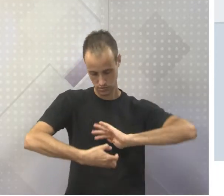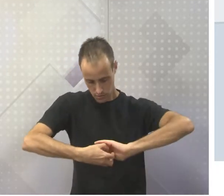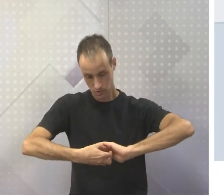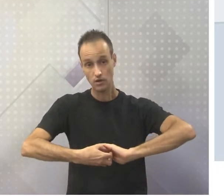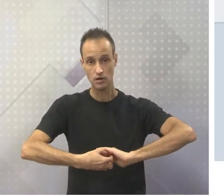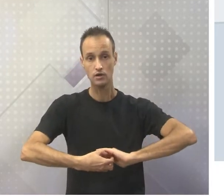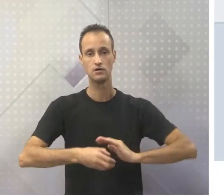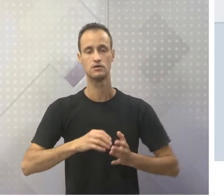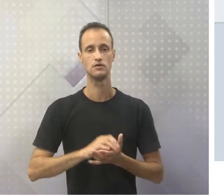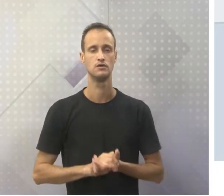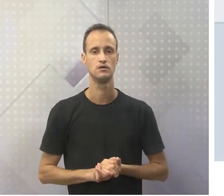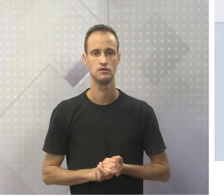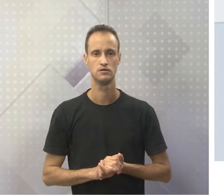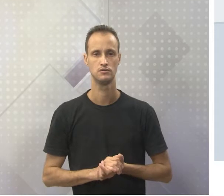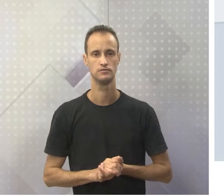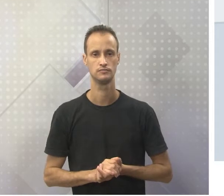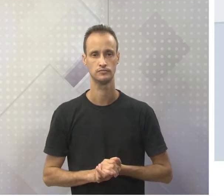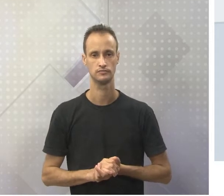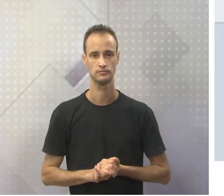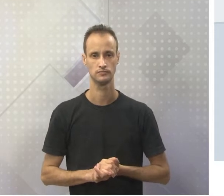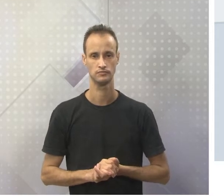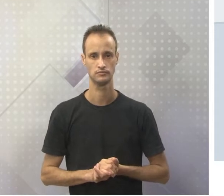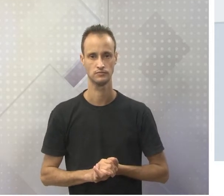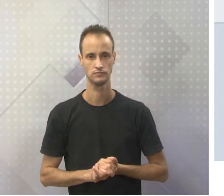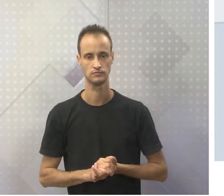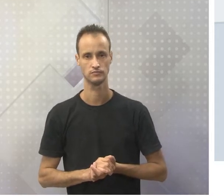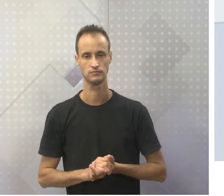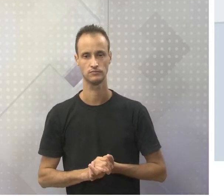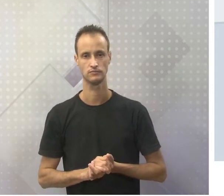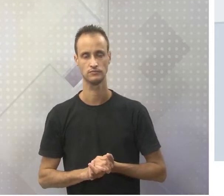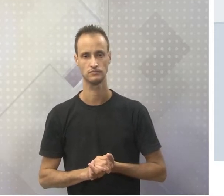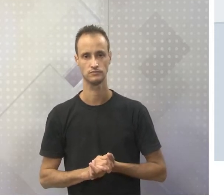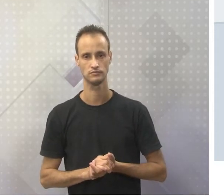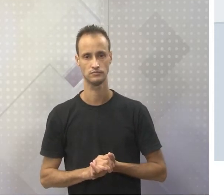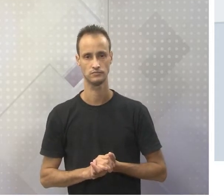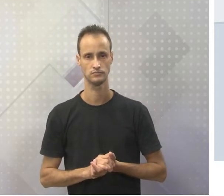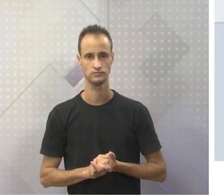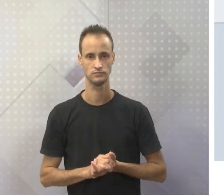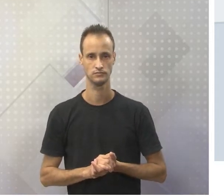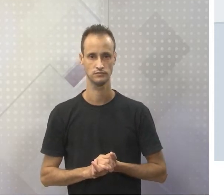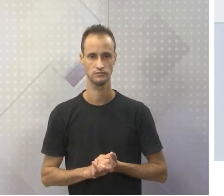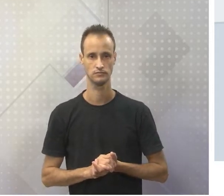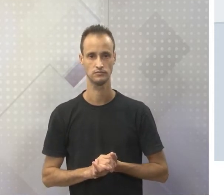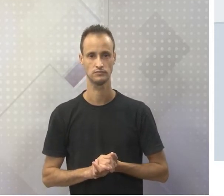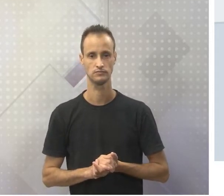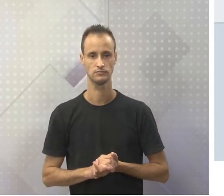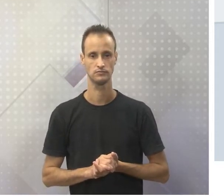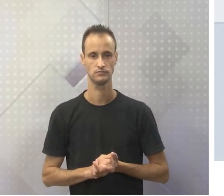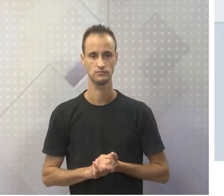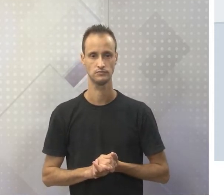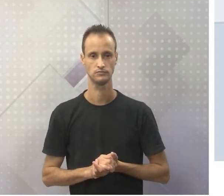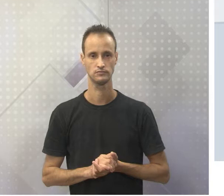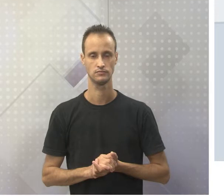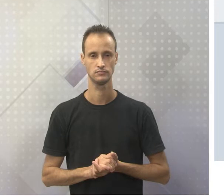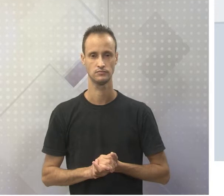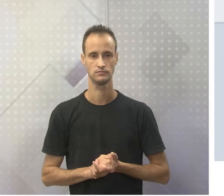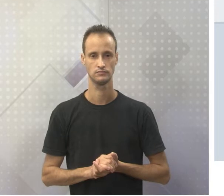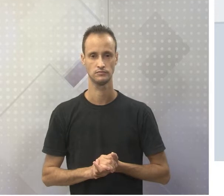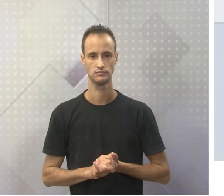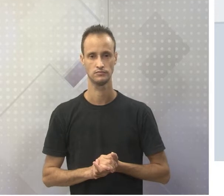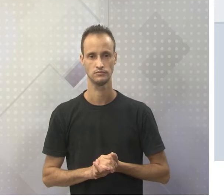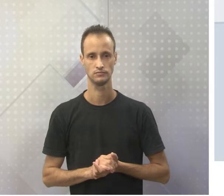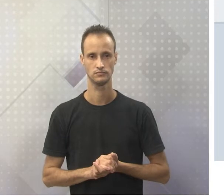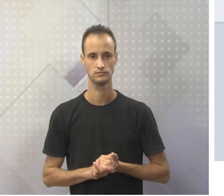e o baço. Esse órgão atua como uma glândula exócrina, secretando suco pancreático. E